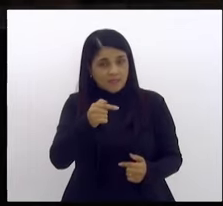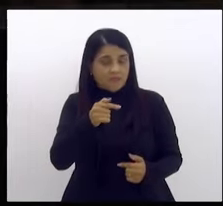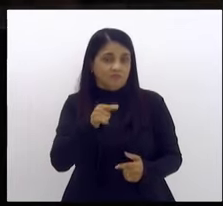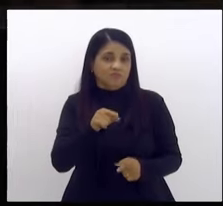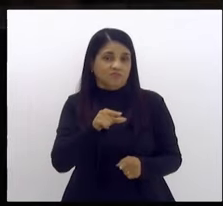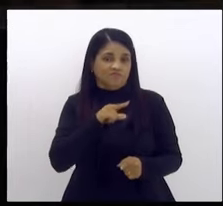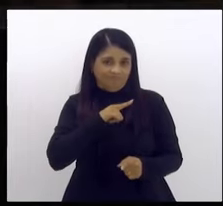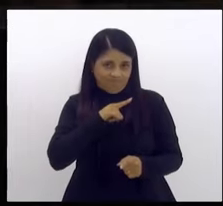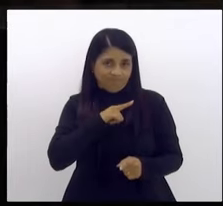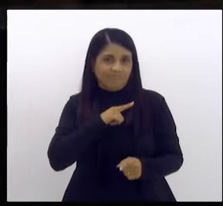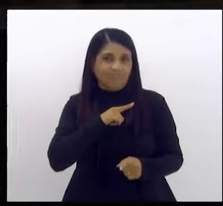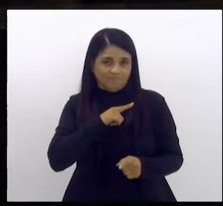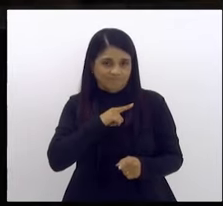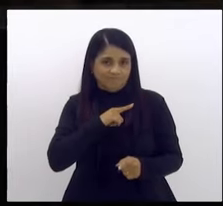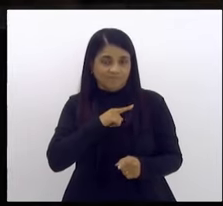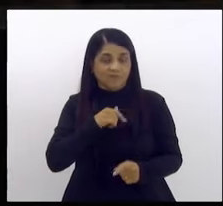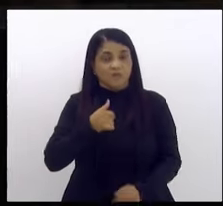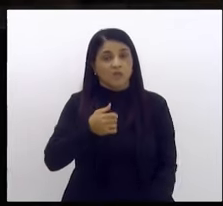2022.